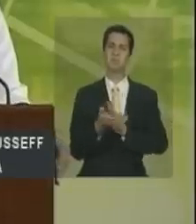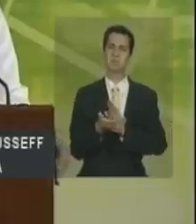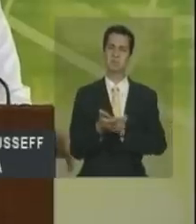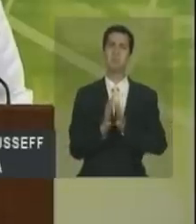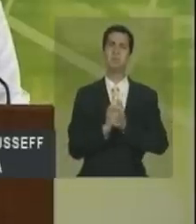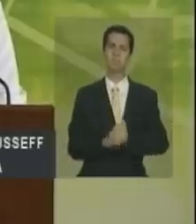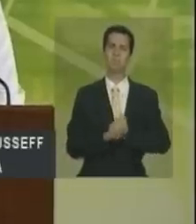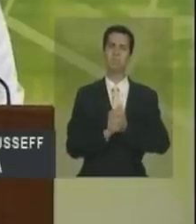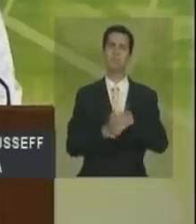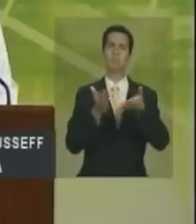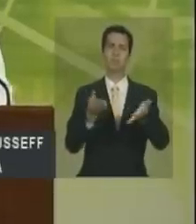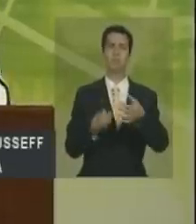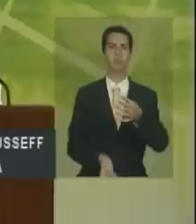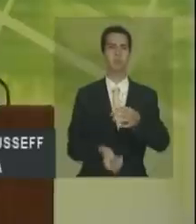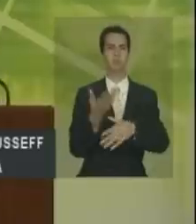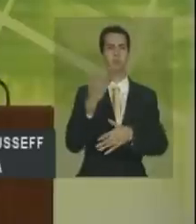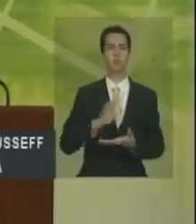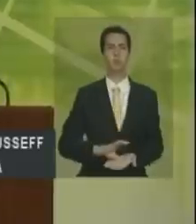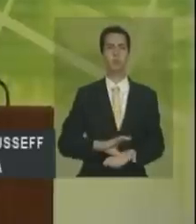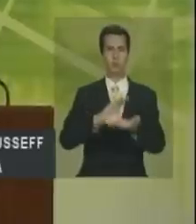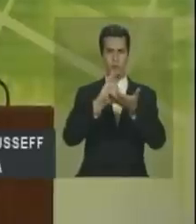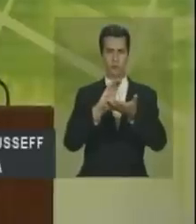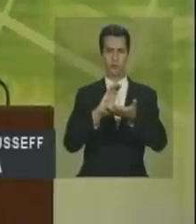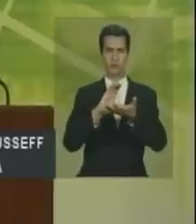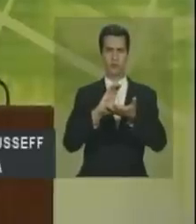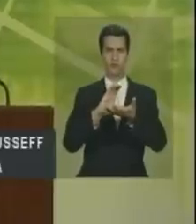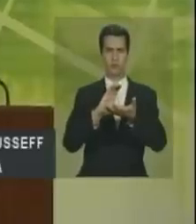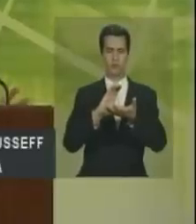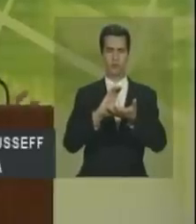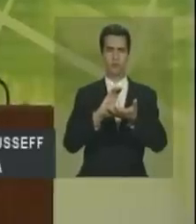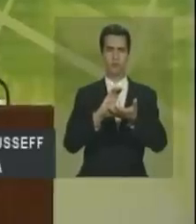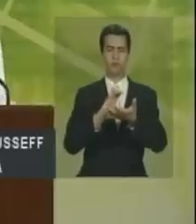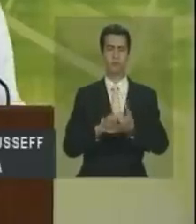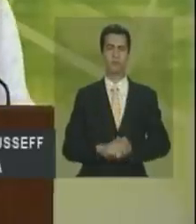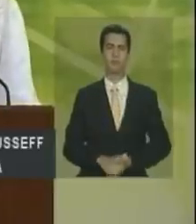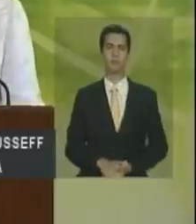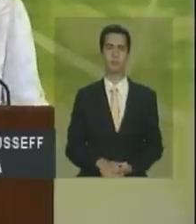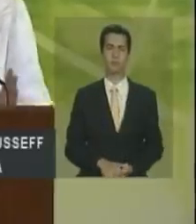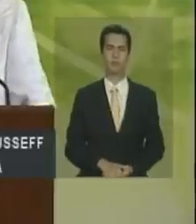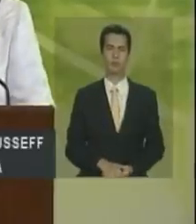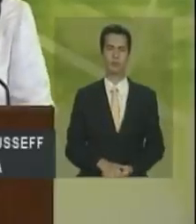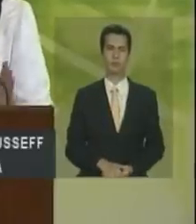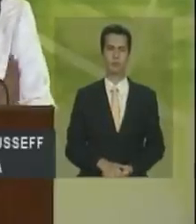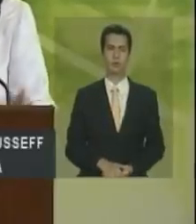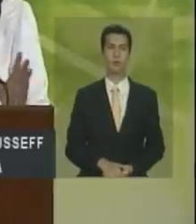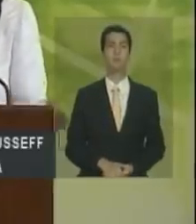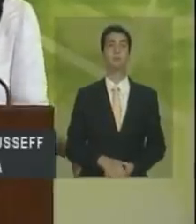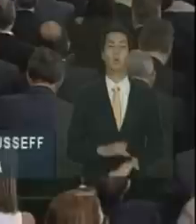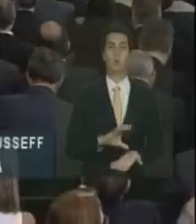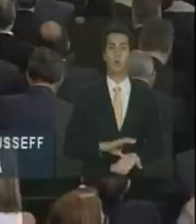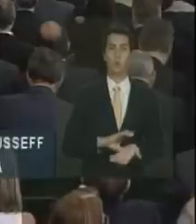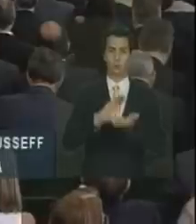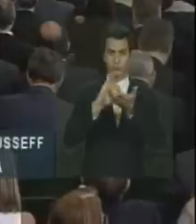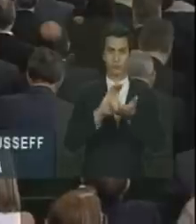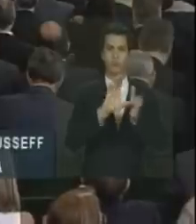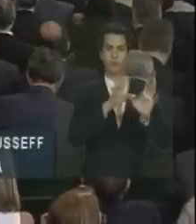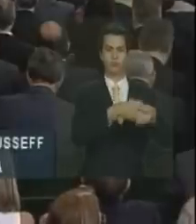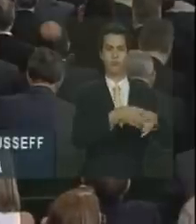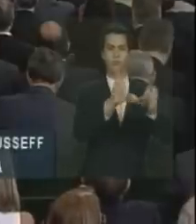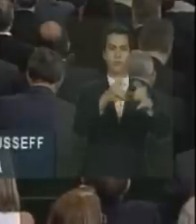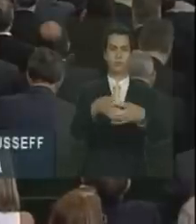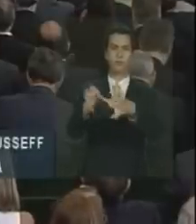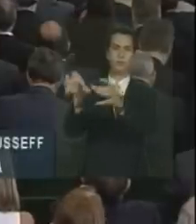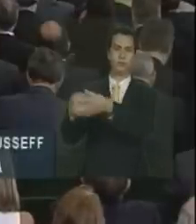da competitividade do Plano Brasil Maior. Esses verdadeiros fóruns, câmaras de